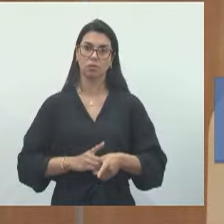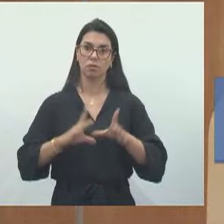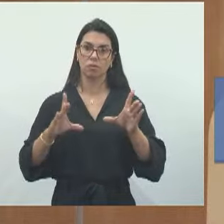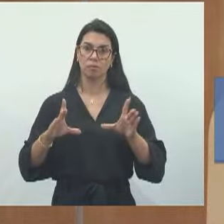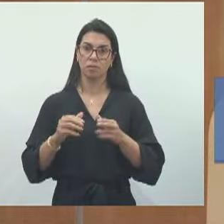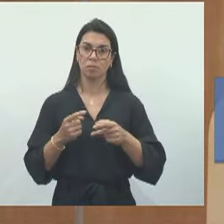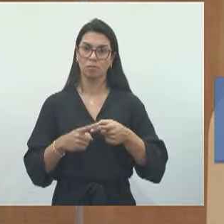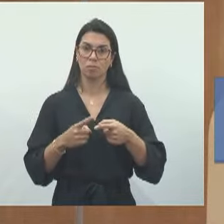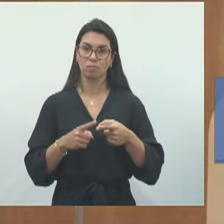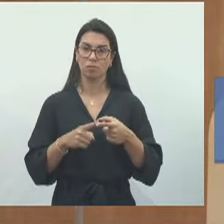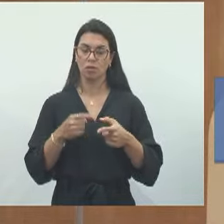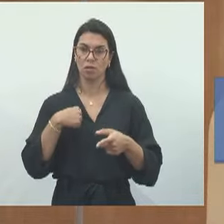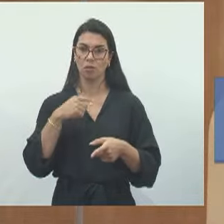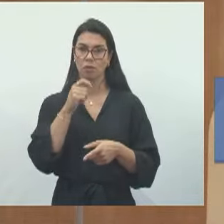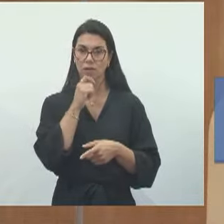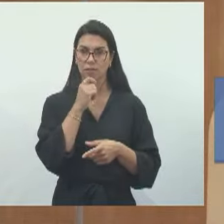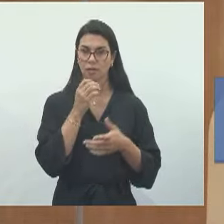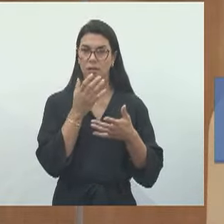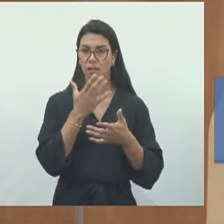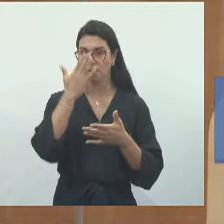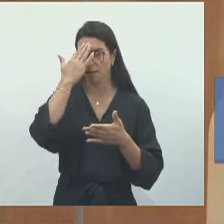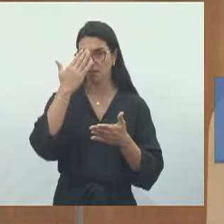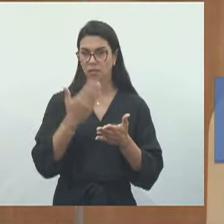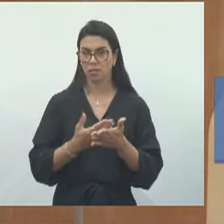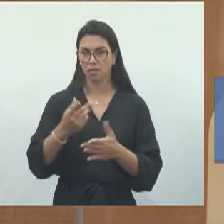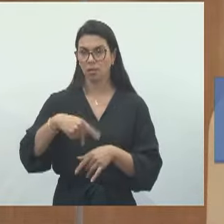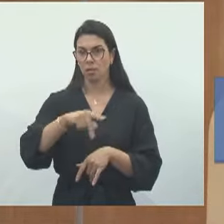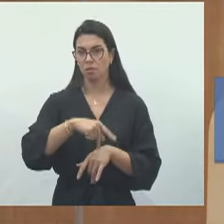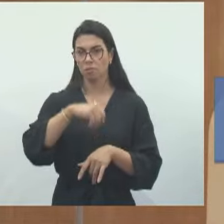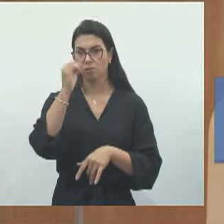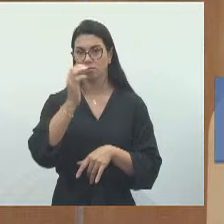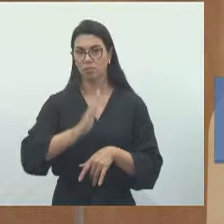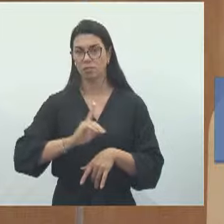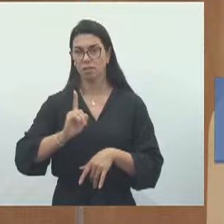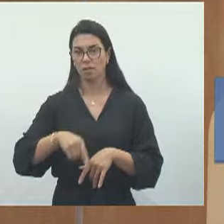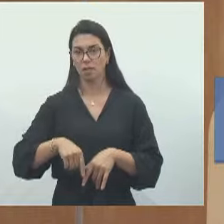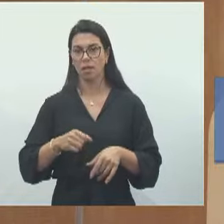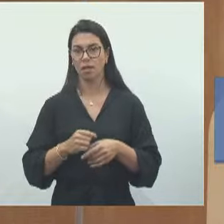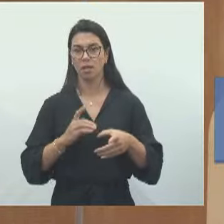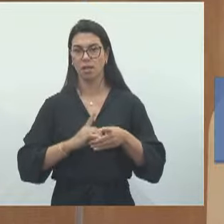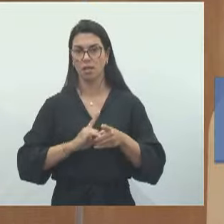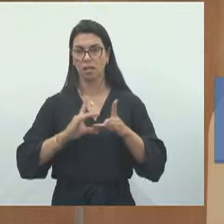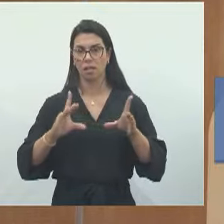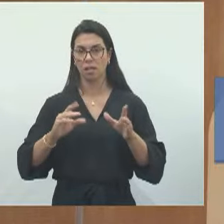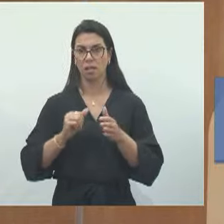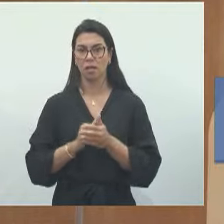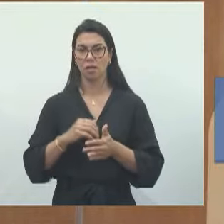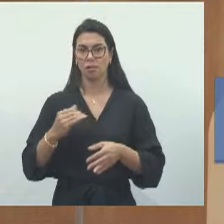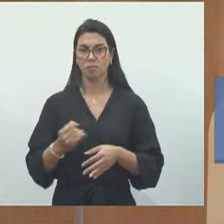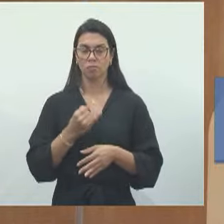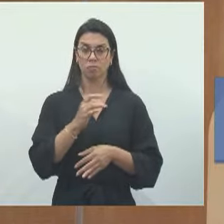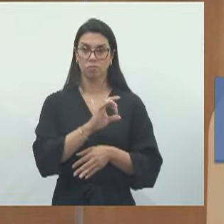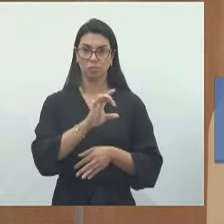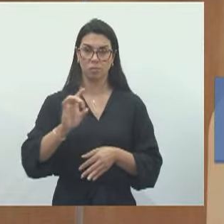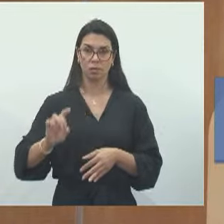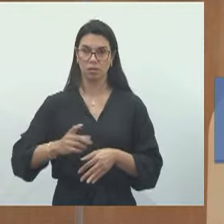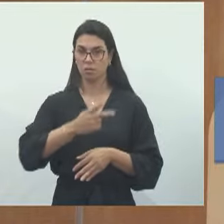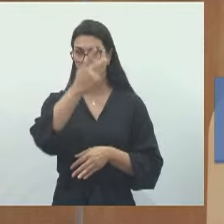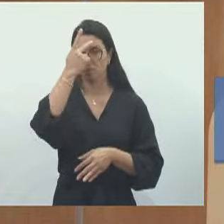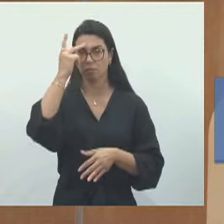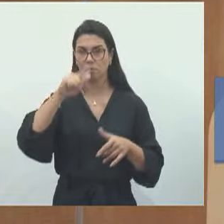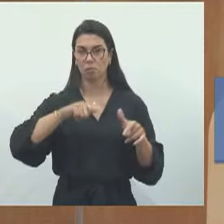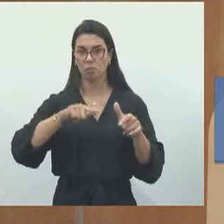né? Porque eu ainda quero acreditar que o nosso país é um país democrático, né? A importância de cada um tá fazendo o seu trabalho,